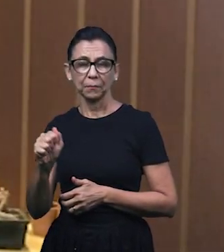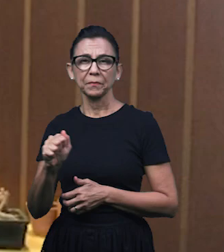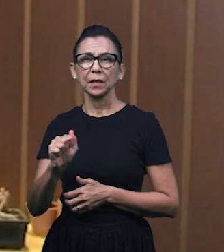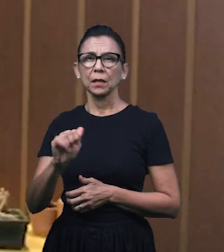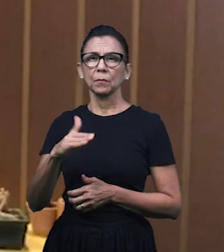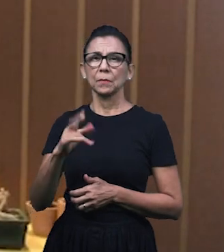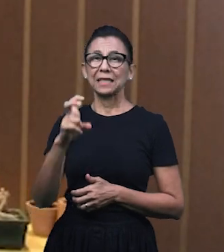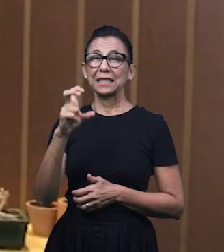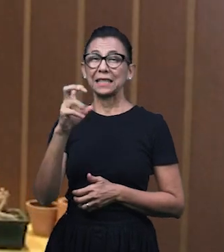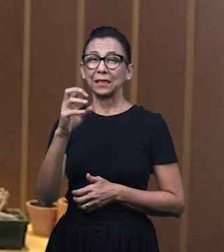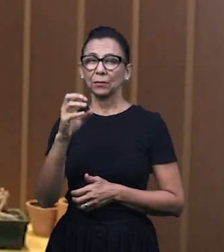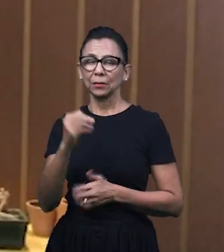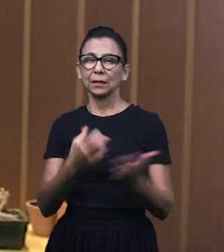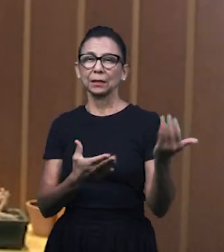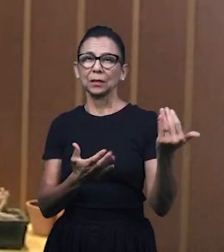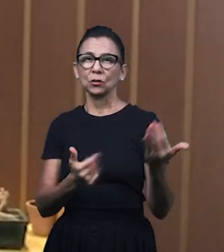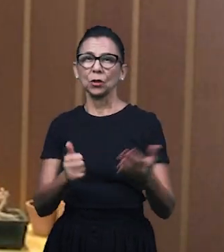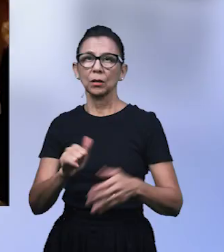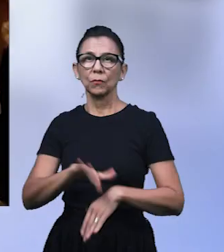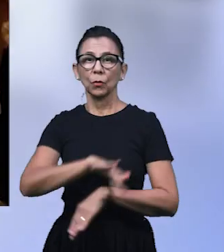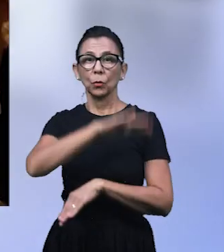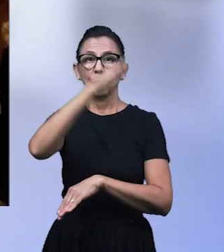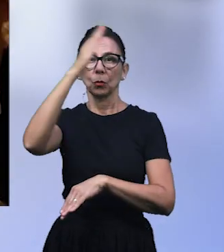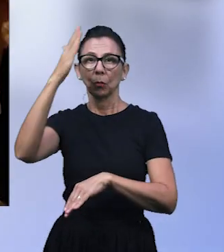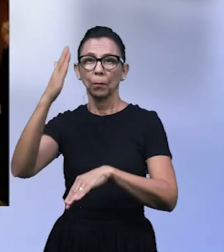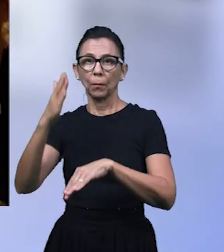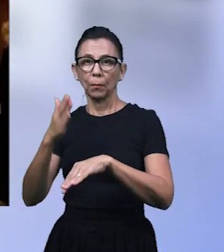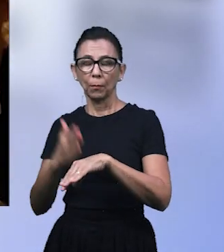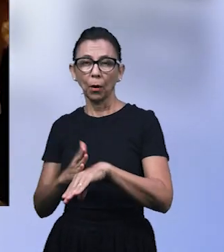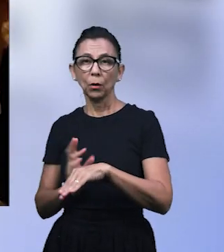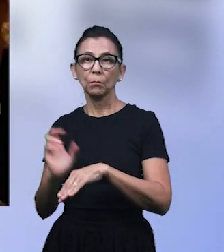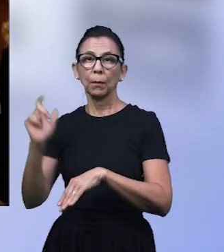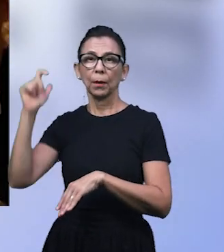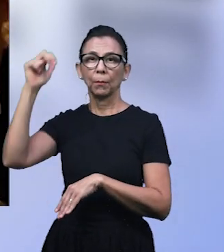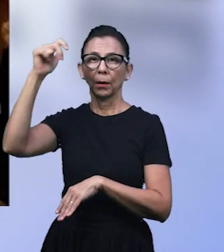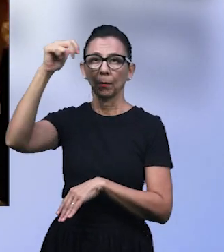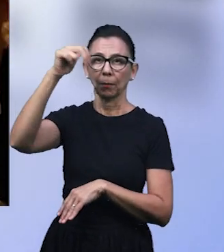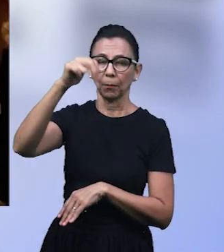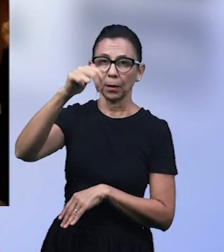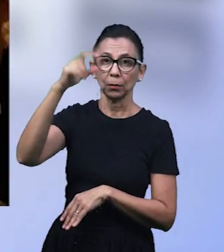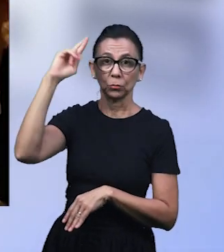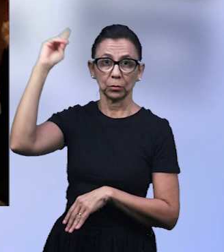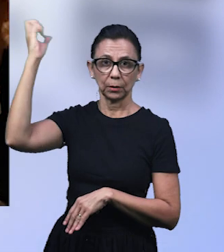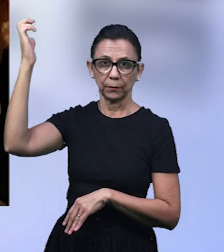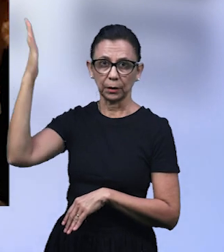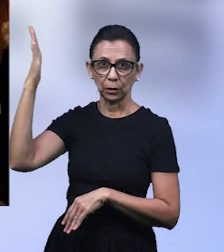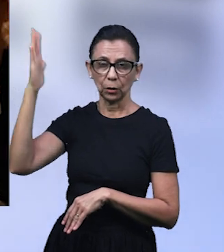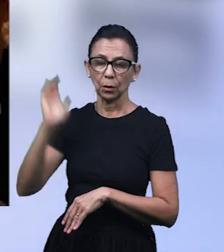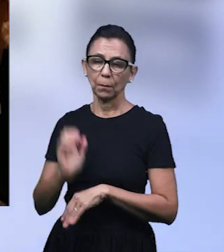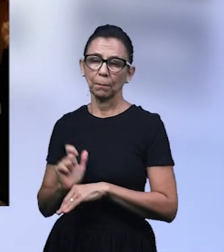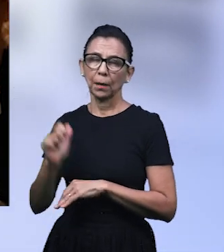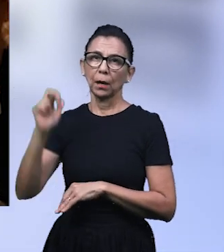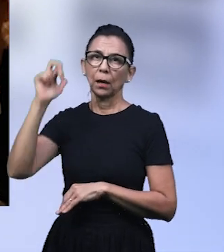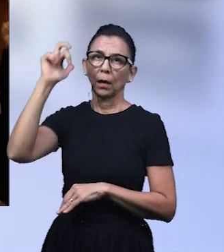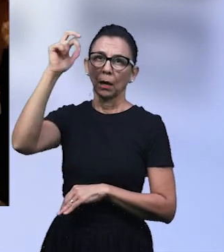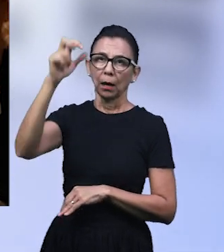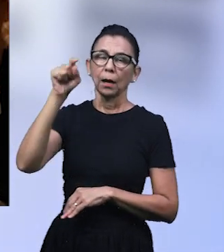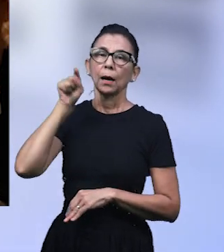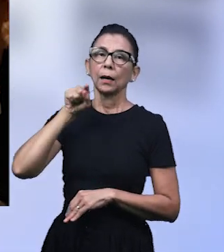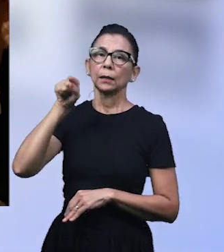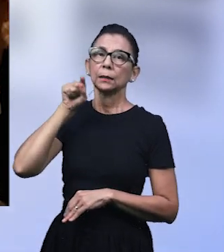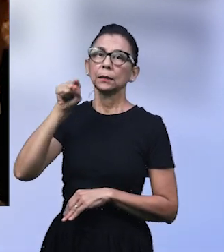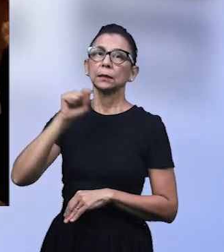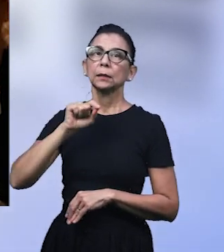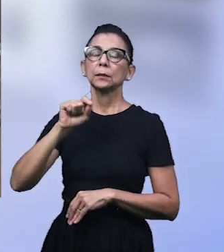que subiram ao monte na sexta-feira. Por revelação do Senhor, nós subimos a este monte preparando os